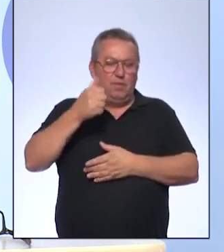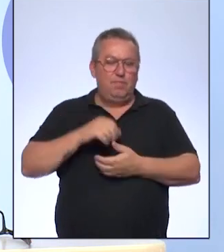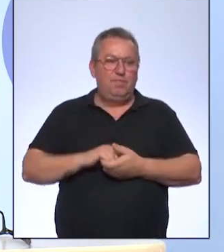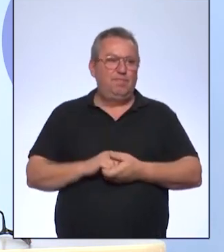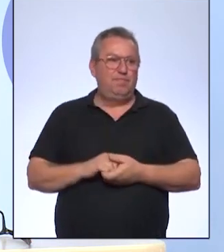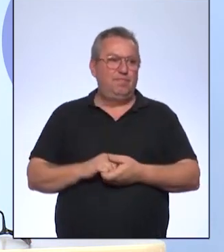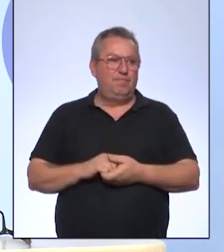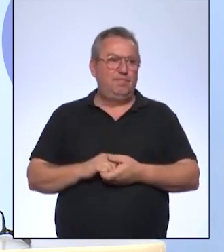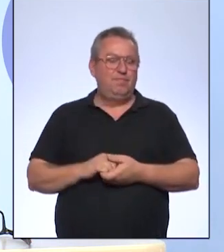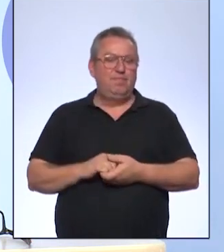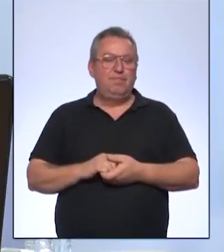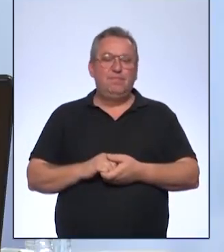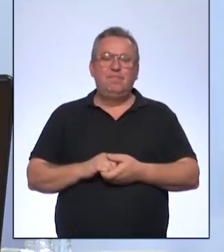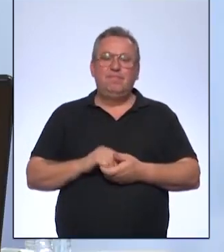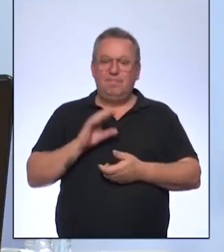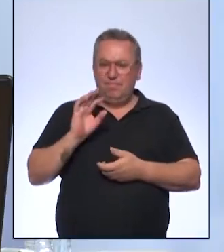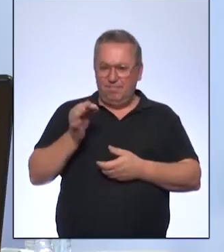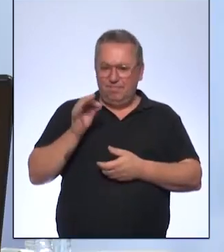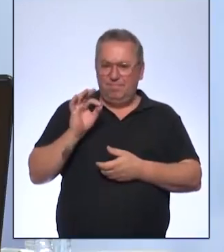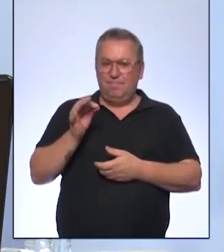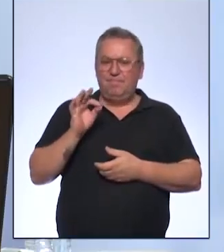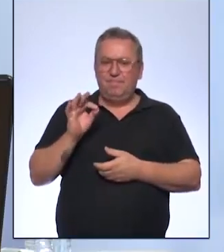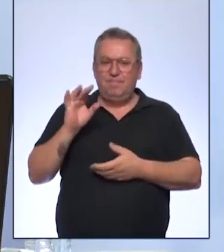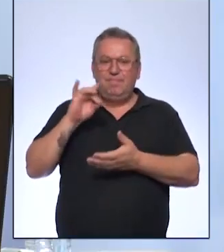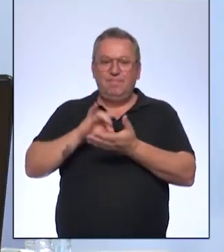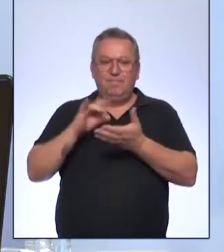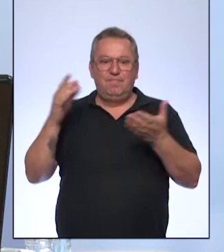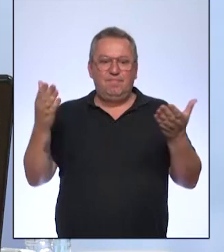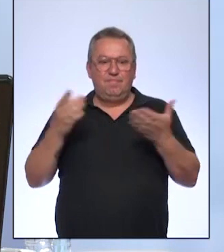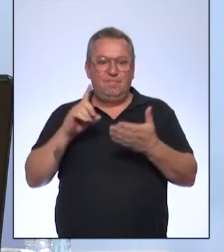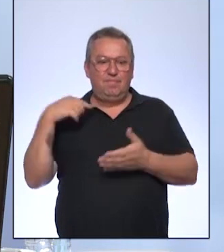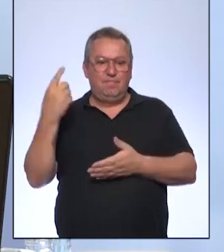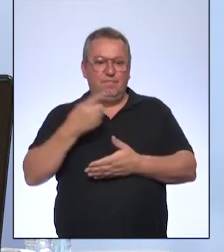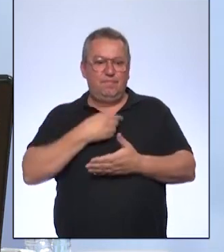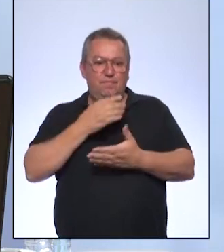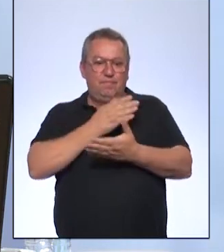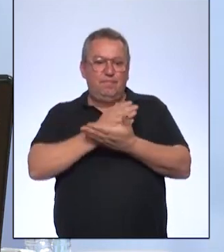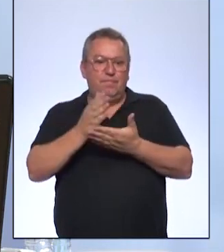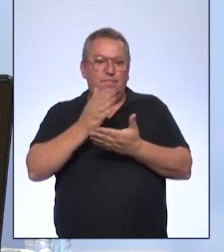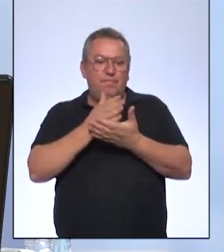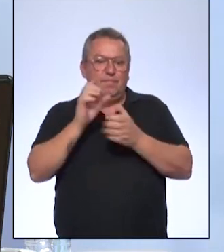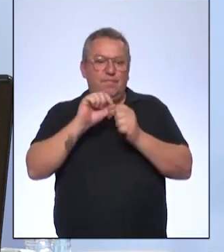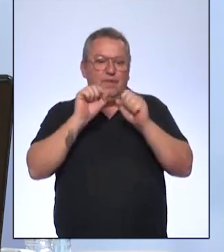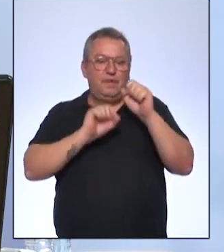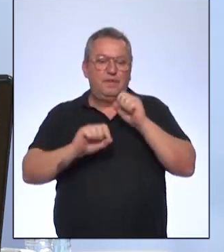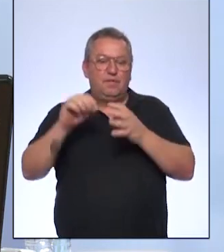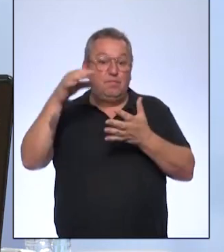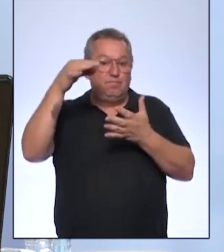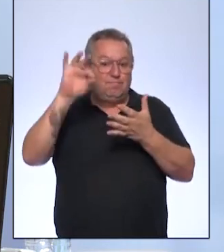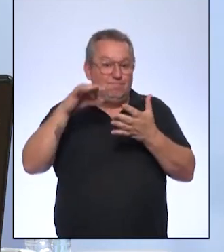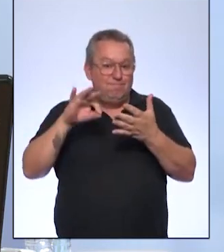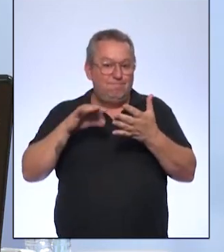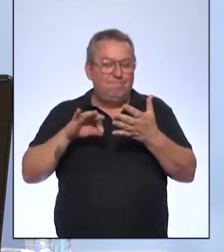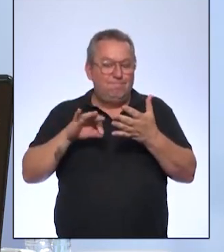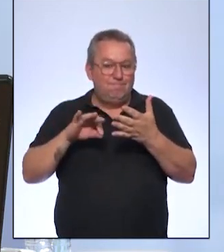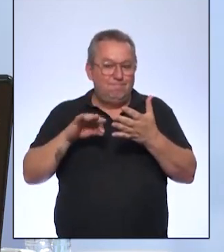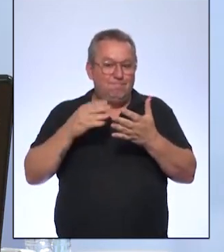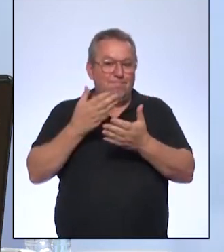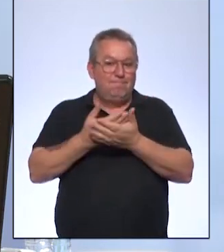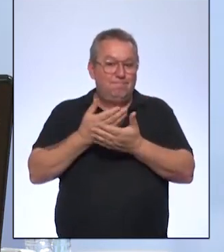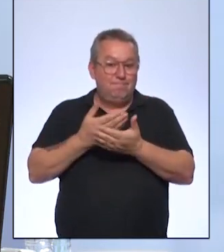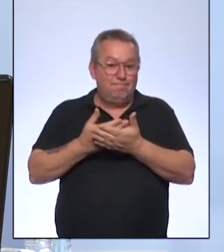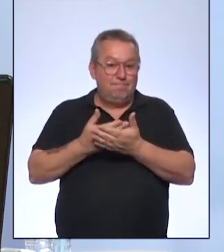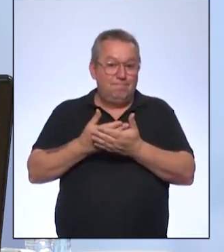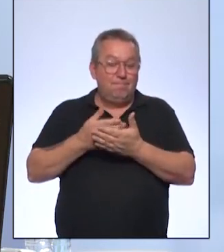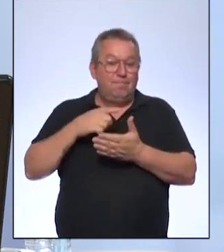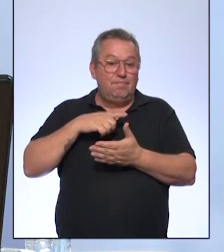Alessandra? É isso mesmo. E, na verdade, hoje nós vamos começar fazendo uma correção, né, uma errata da aula